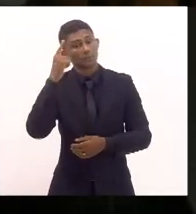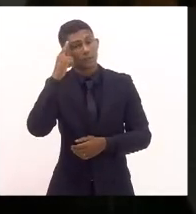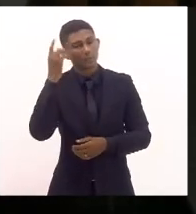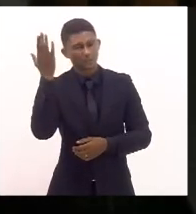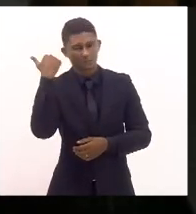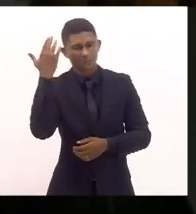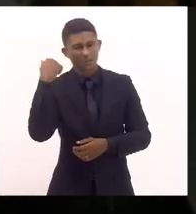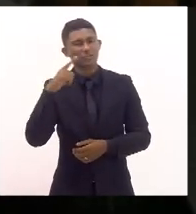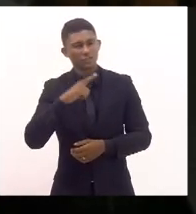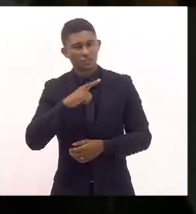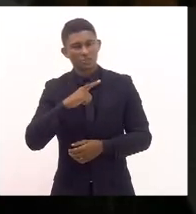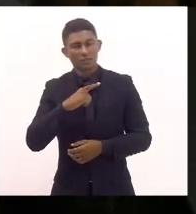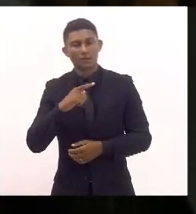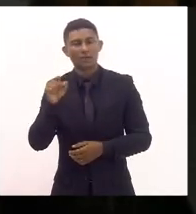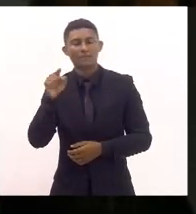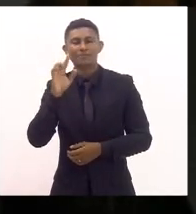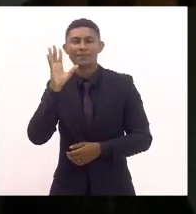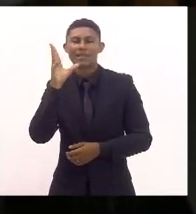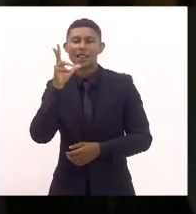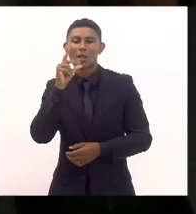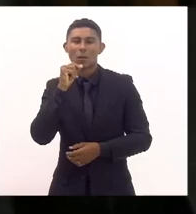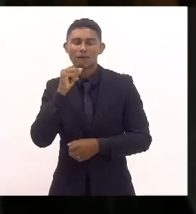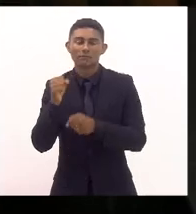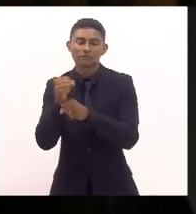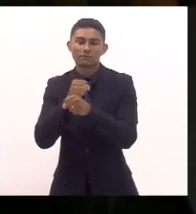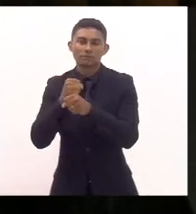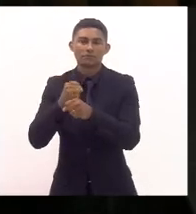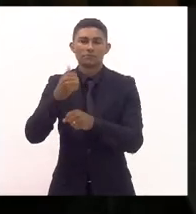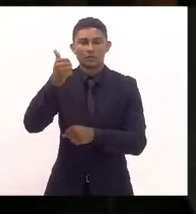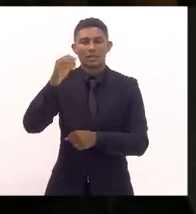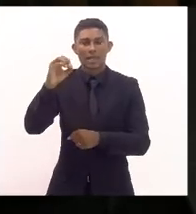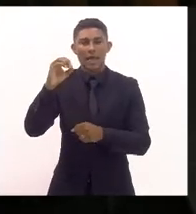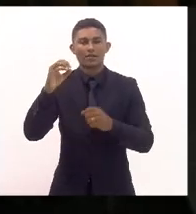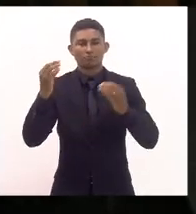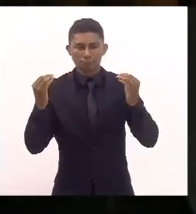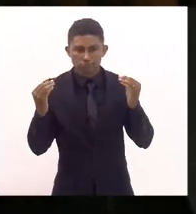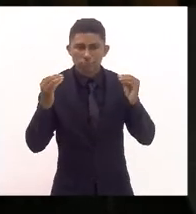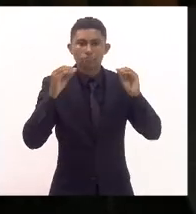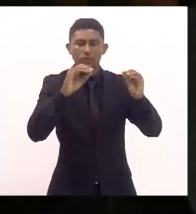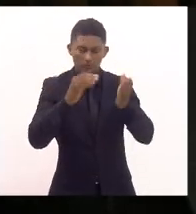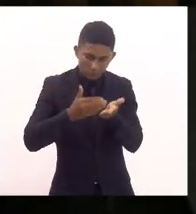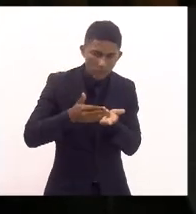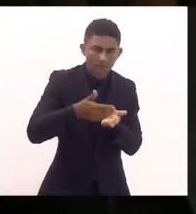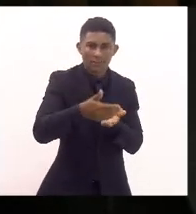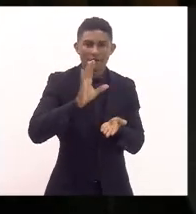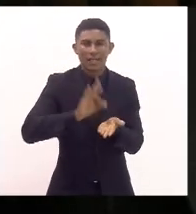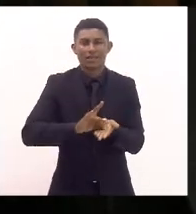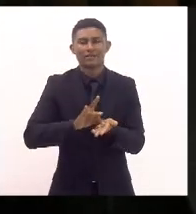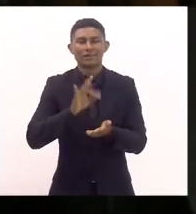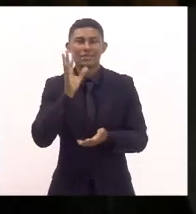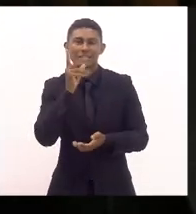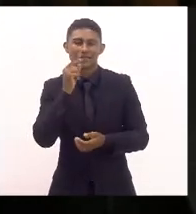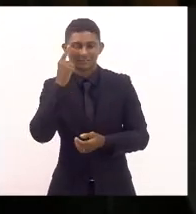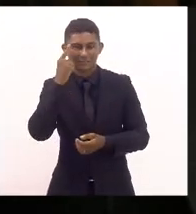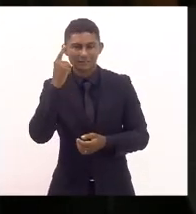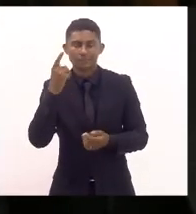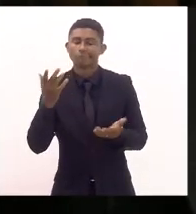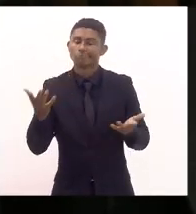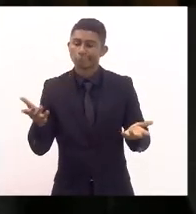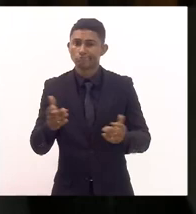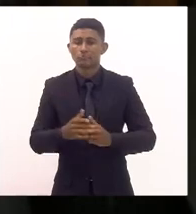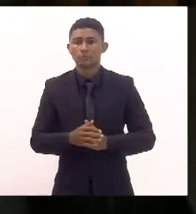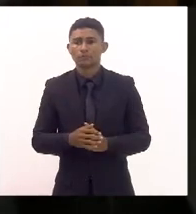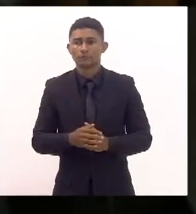levaria uma década para ser implantada de forma definitiva Enquanto